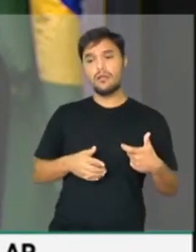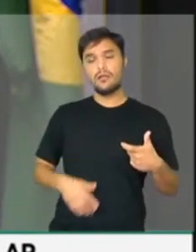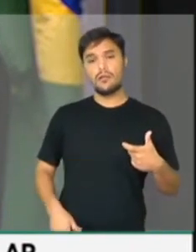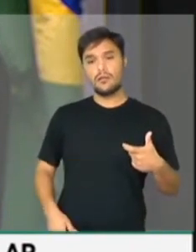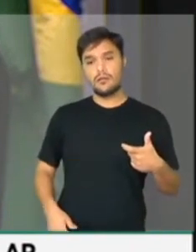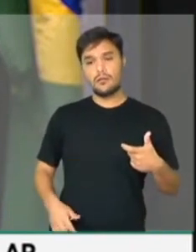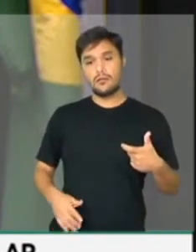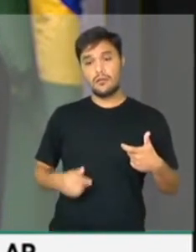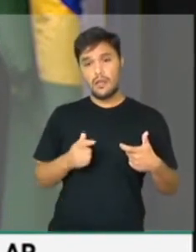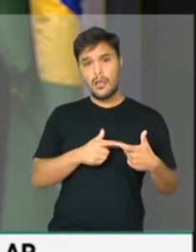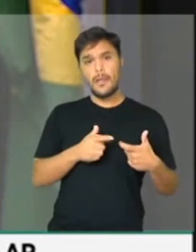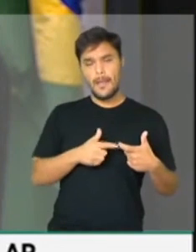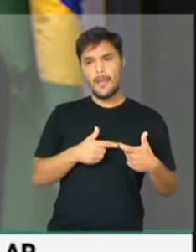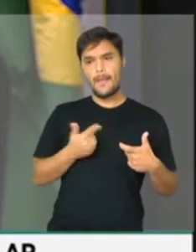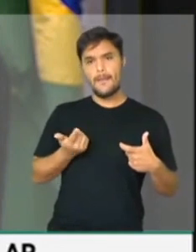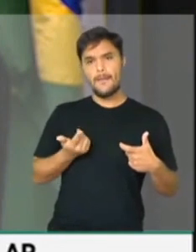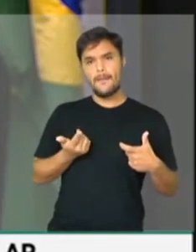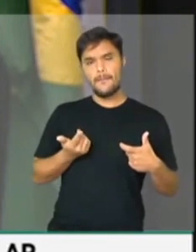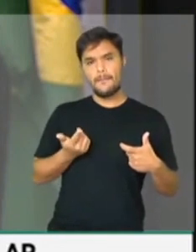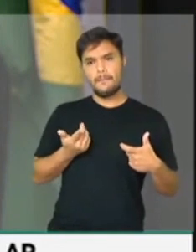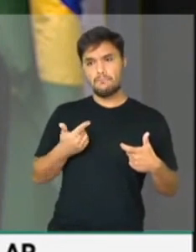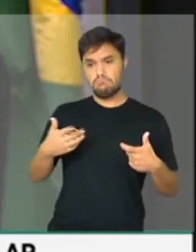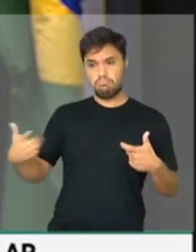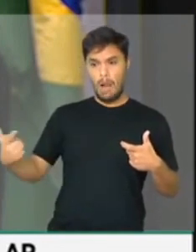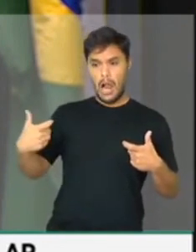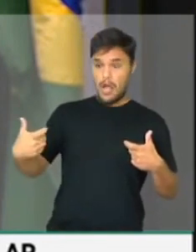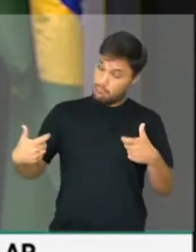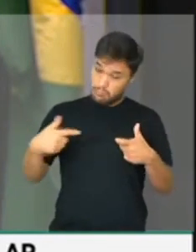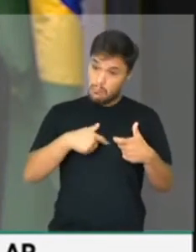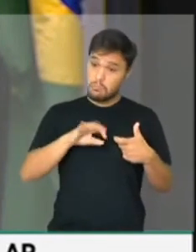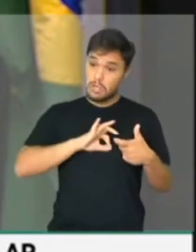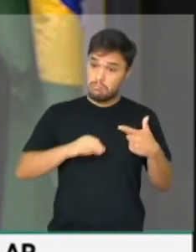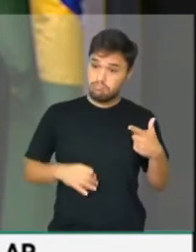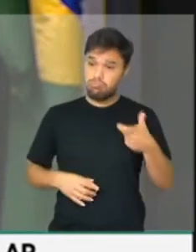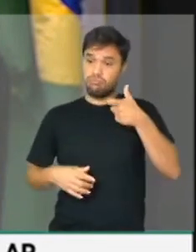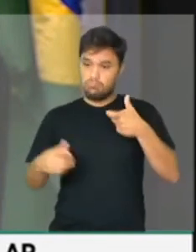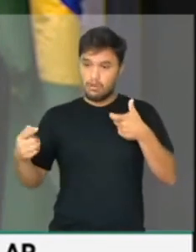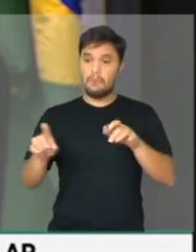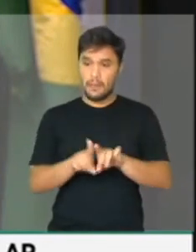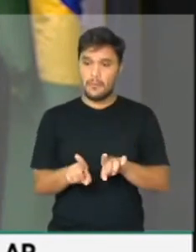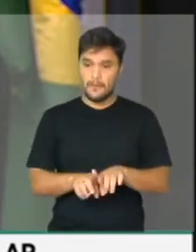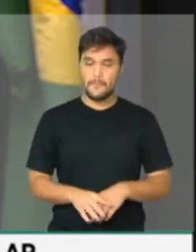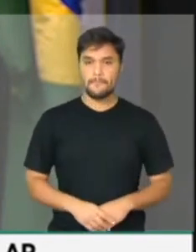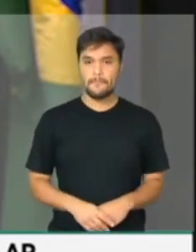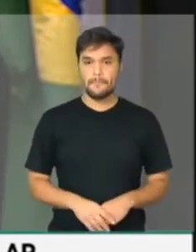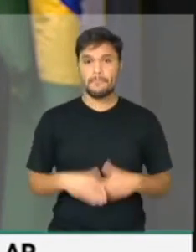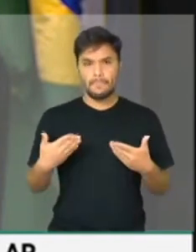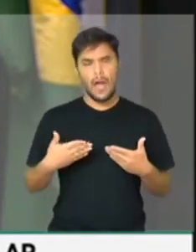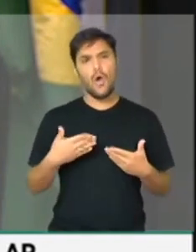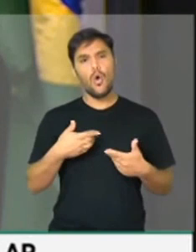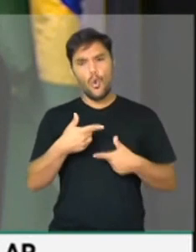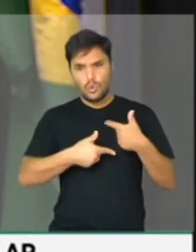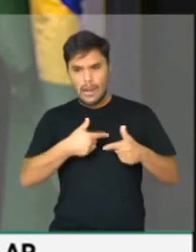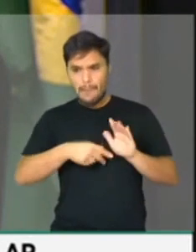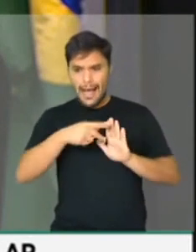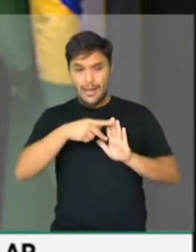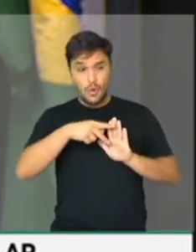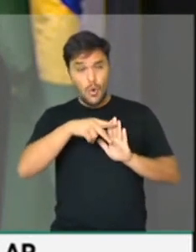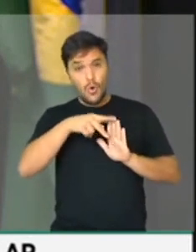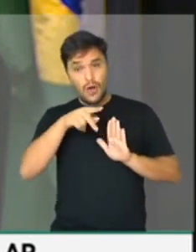que repeliu a injusta agressão. Então, a operação foi uma operação